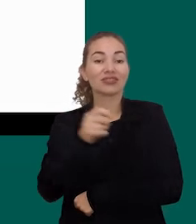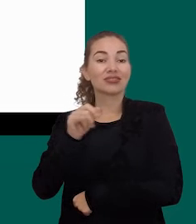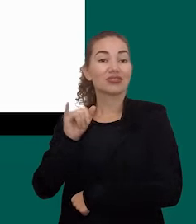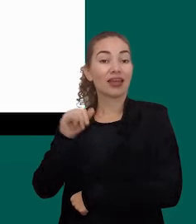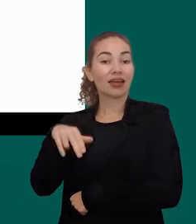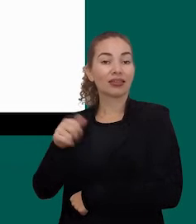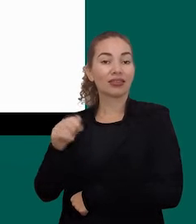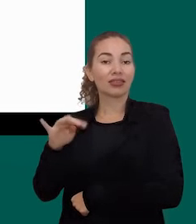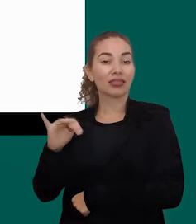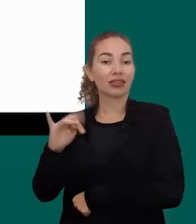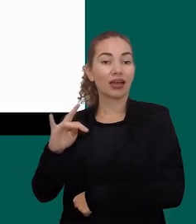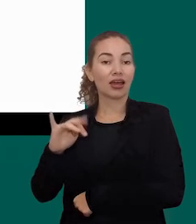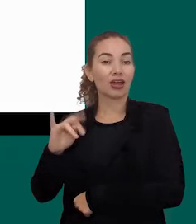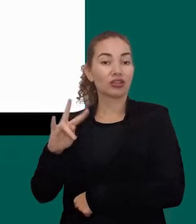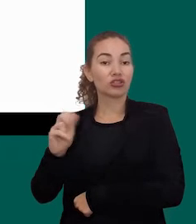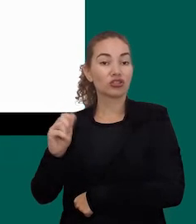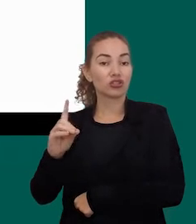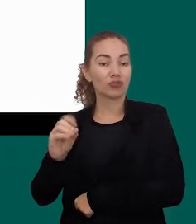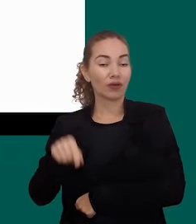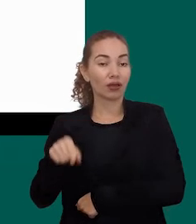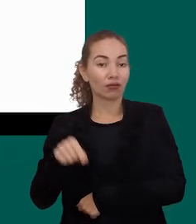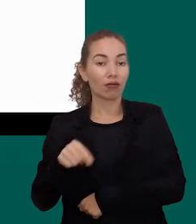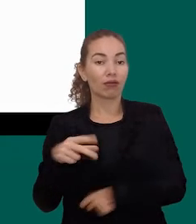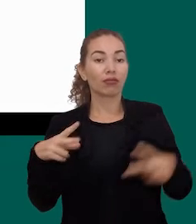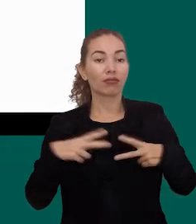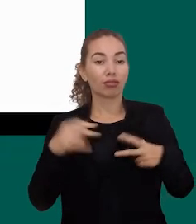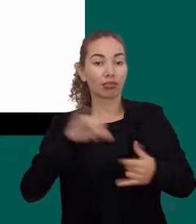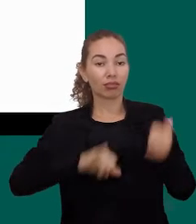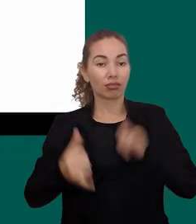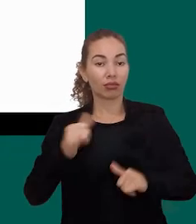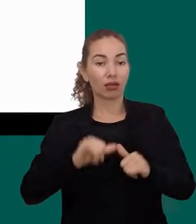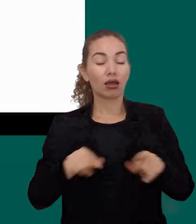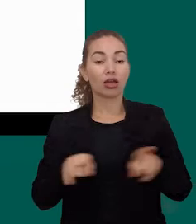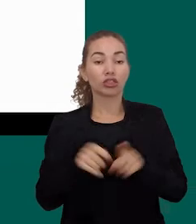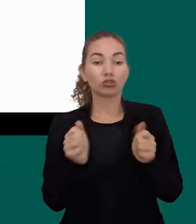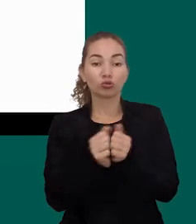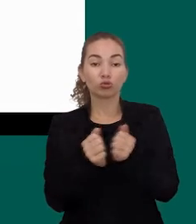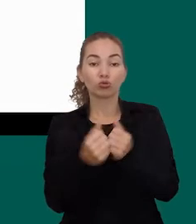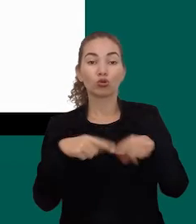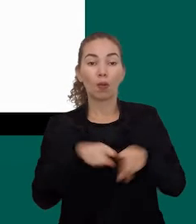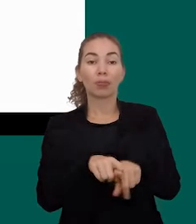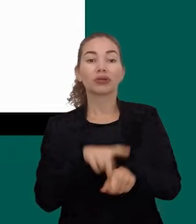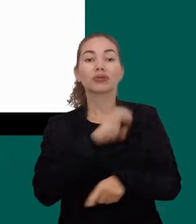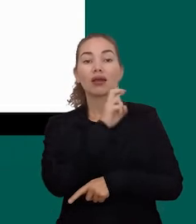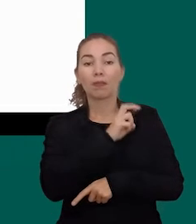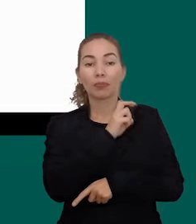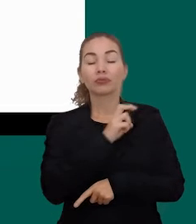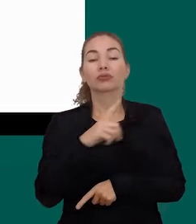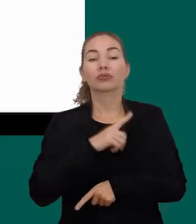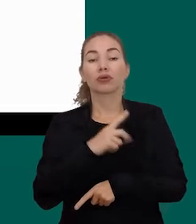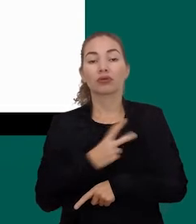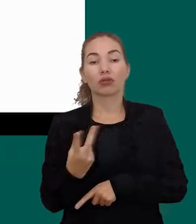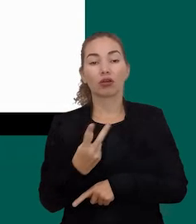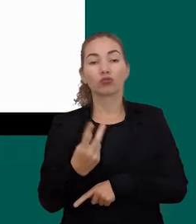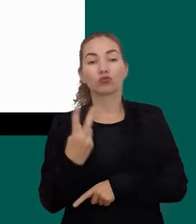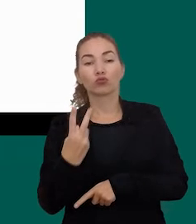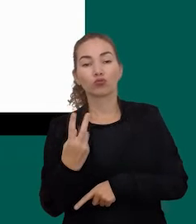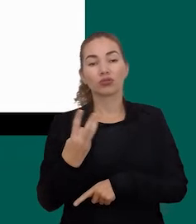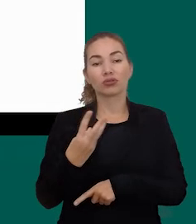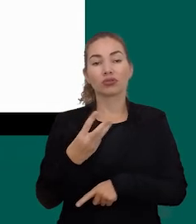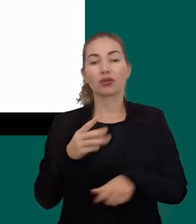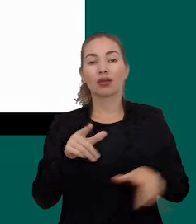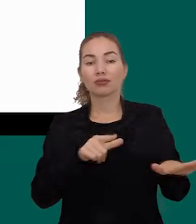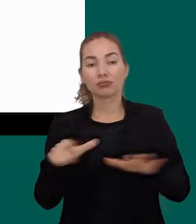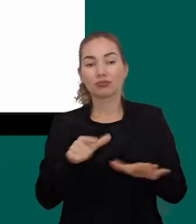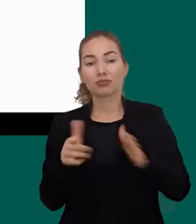iniciativa privada, né? Um laboratório privado chinês, em parceria com o Instituto Butantan. São 2 doses com intervalo de 2 a 3 semanas. Ela pode